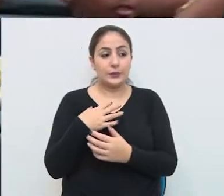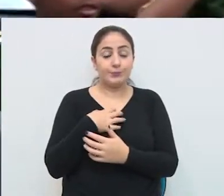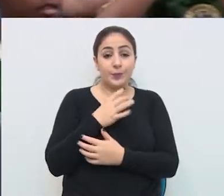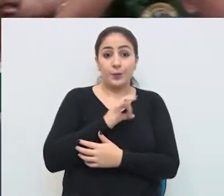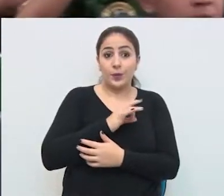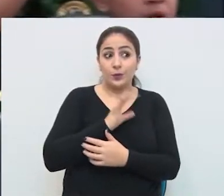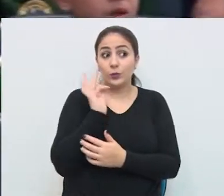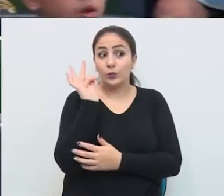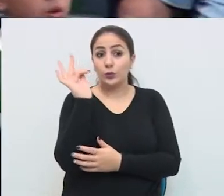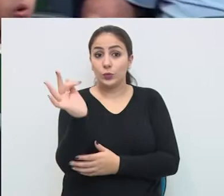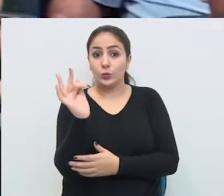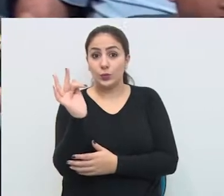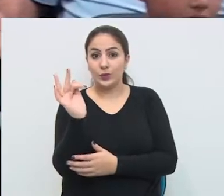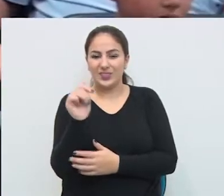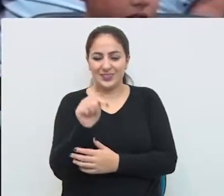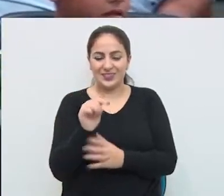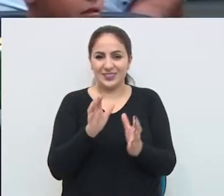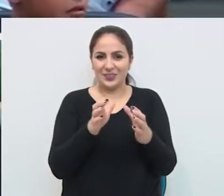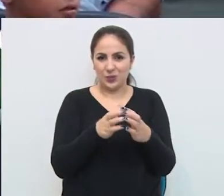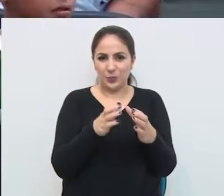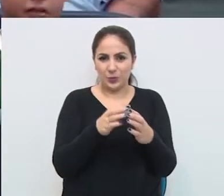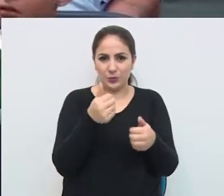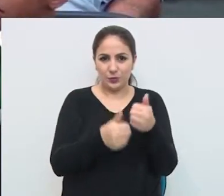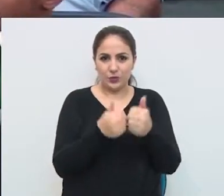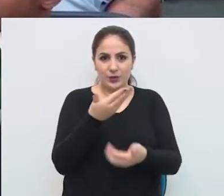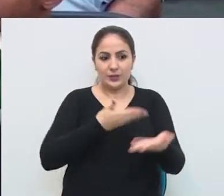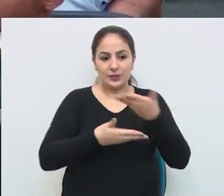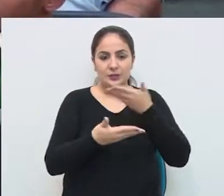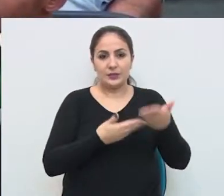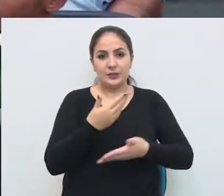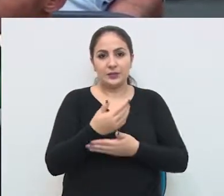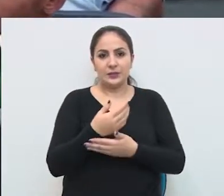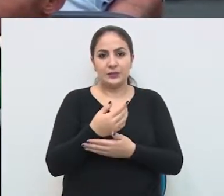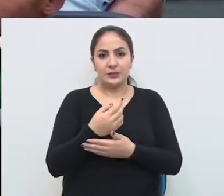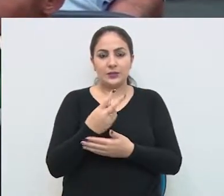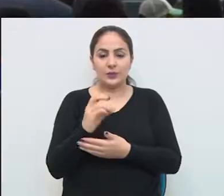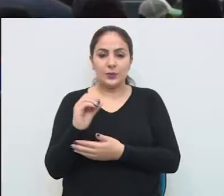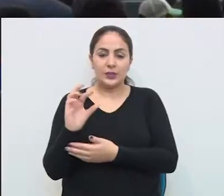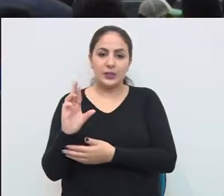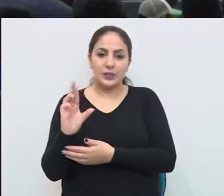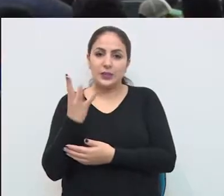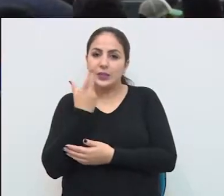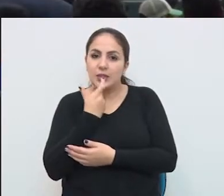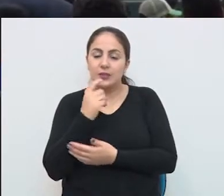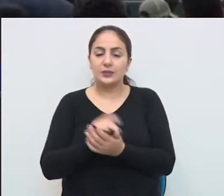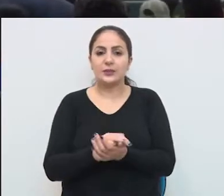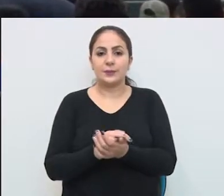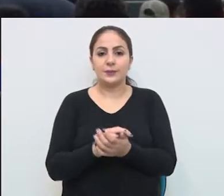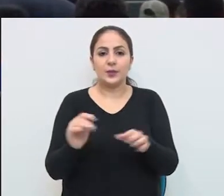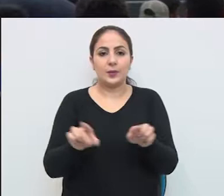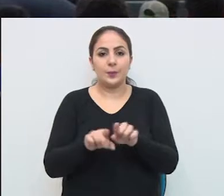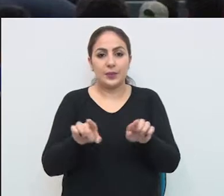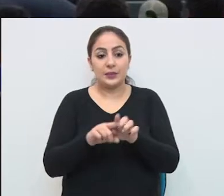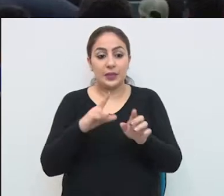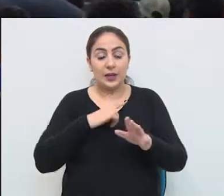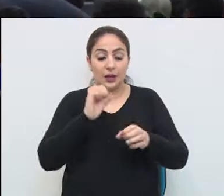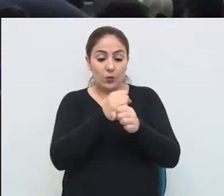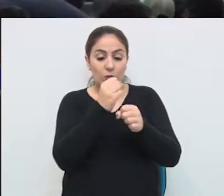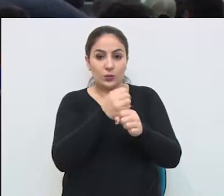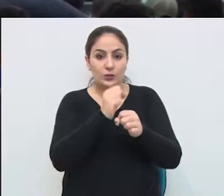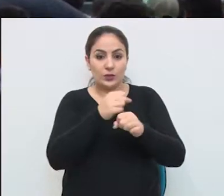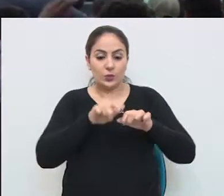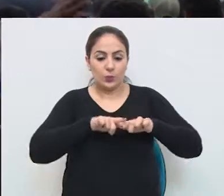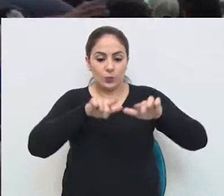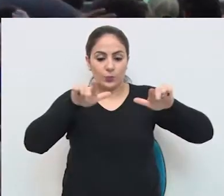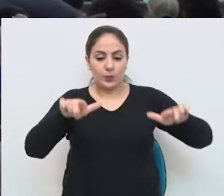sobre o futuro da escolinha, que atende cerca de 250 crianças. O impasse envolve a construção do campo